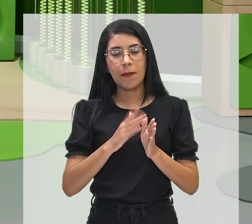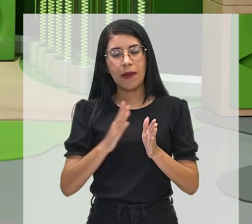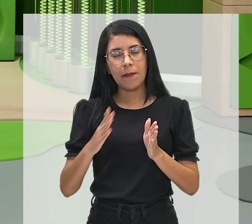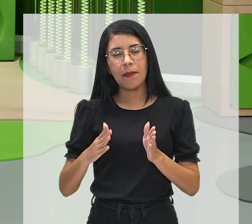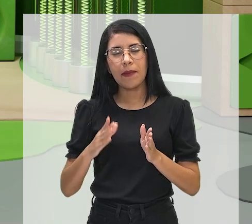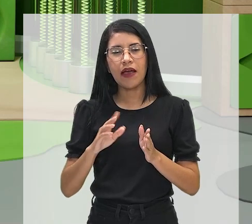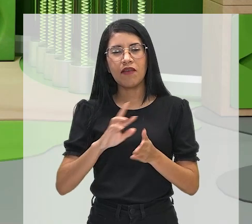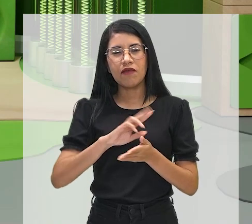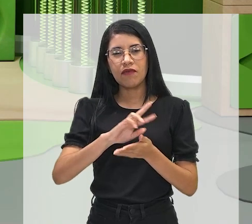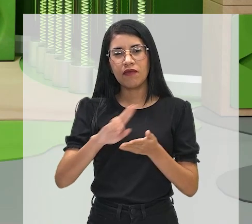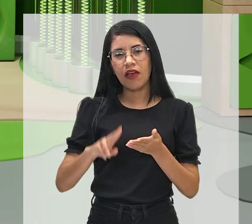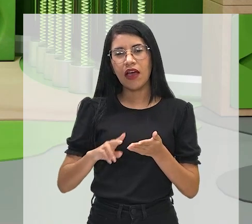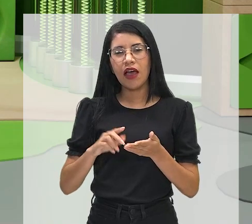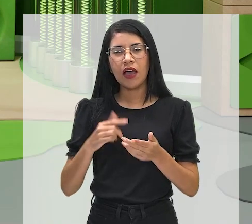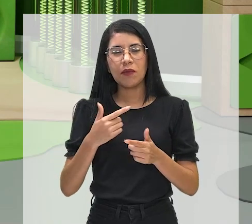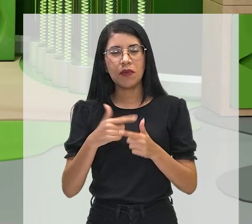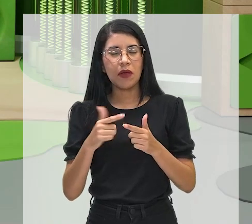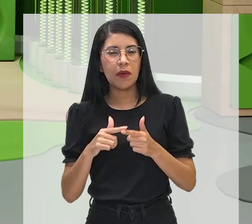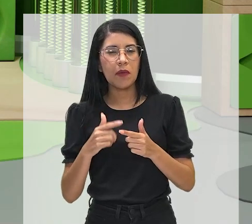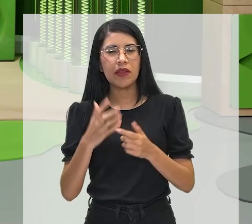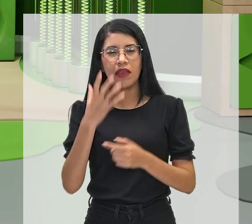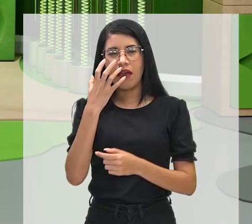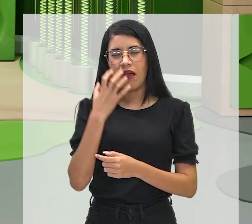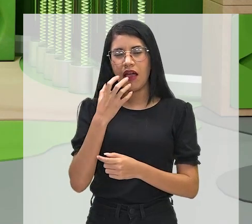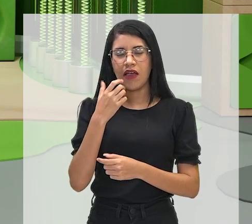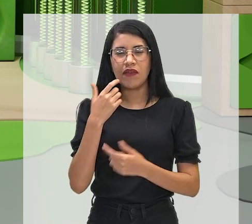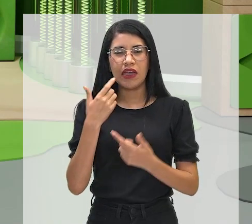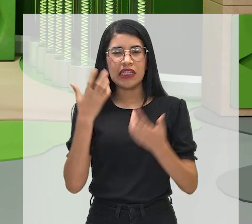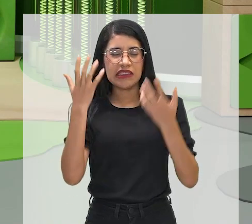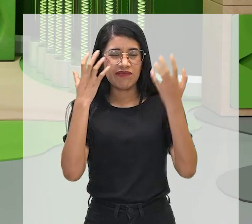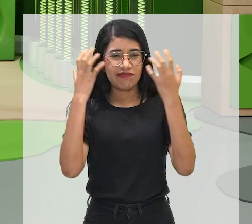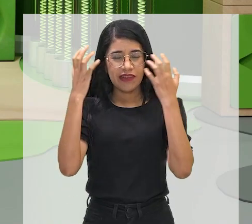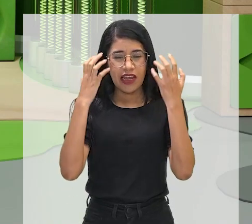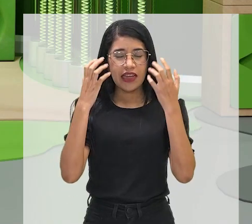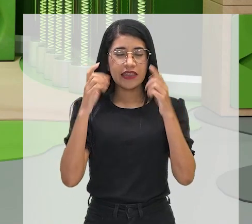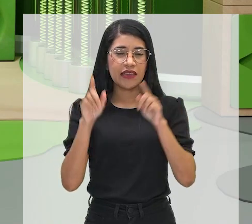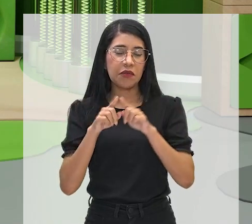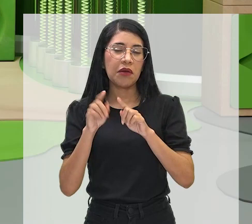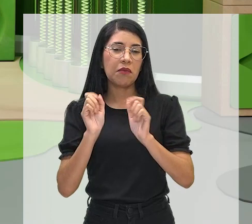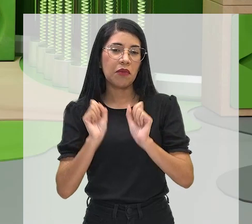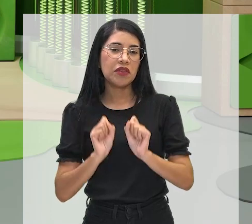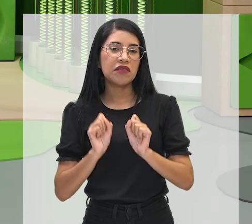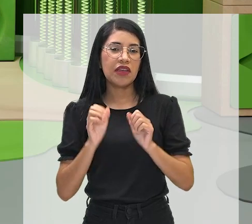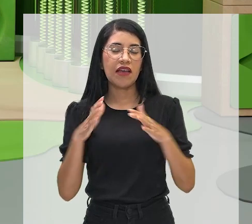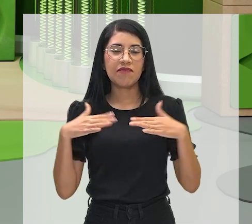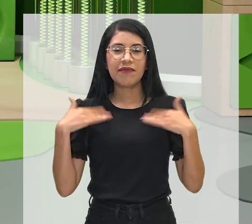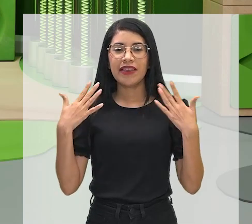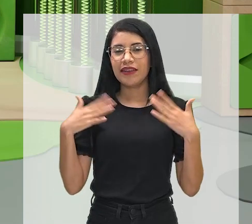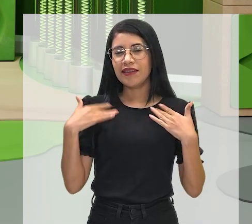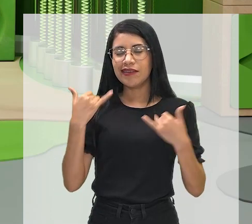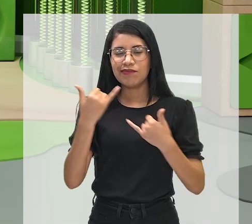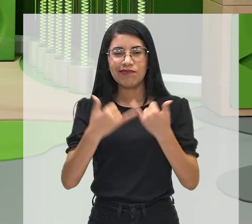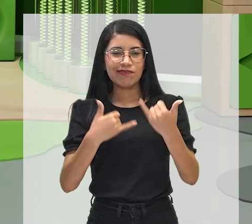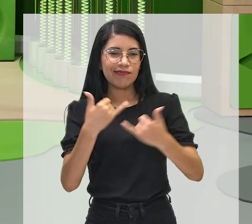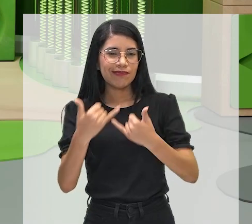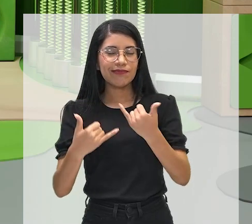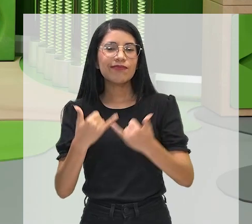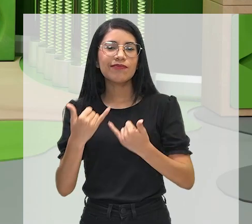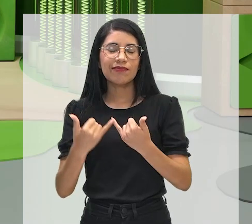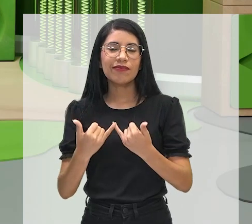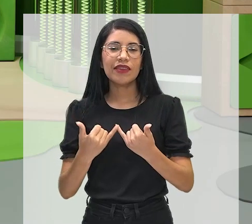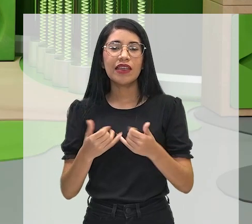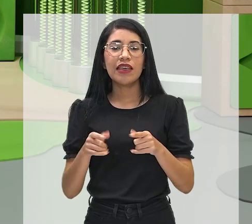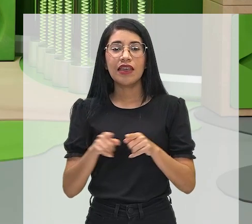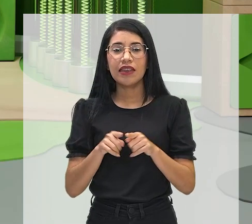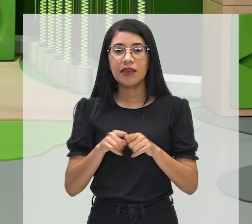por um momento de raiva, de estresse, e outros momentos você pode estar feliz, né? Brincando com os seus amigos.